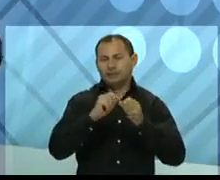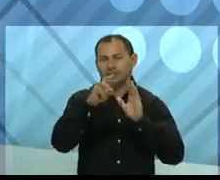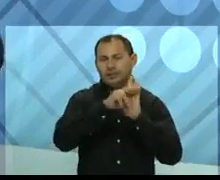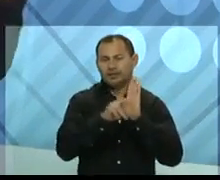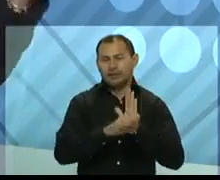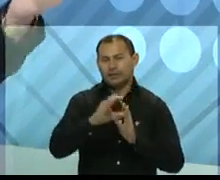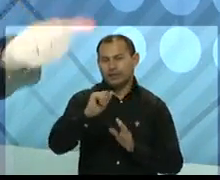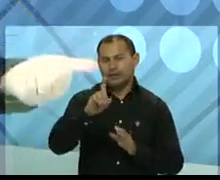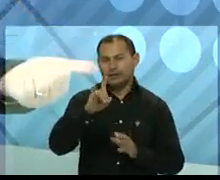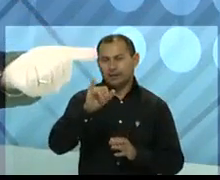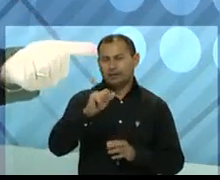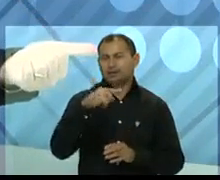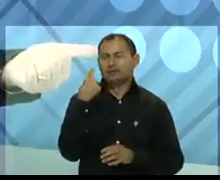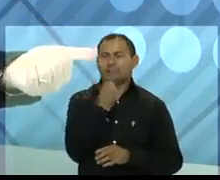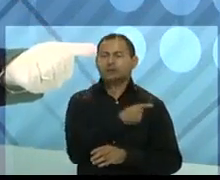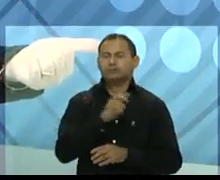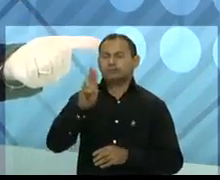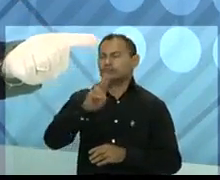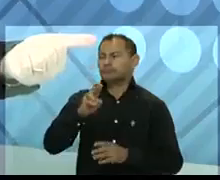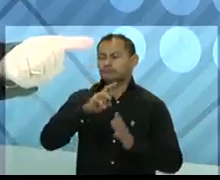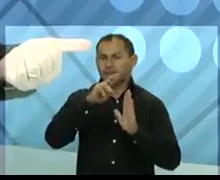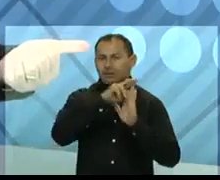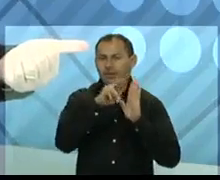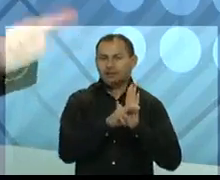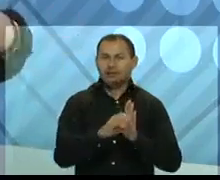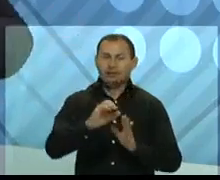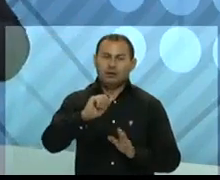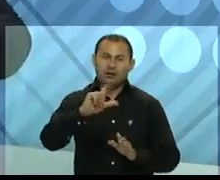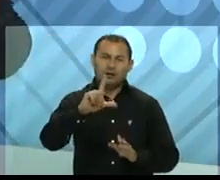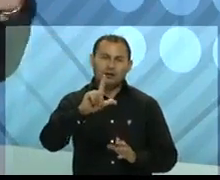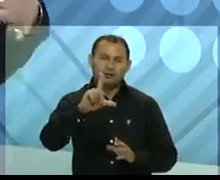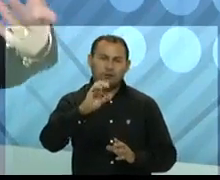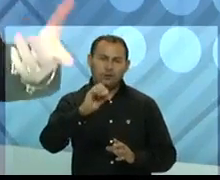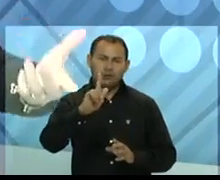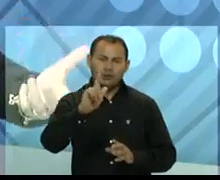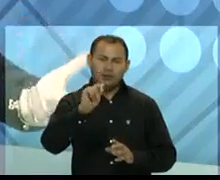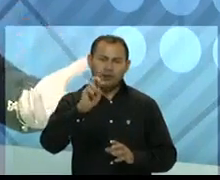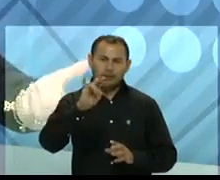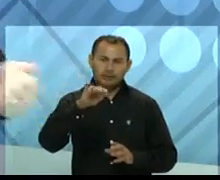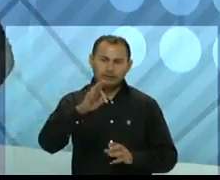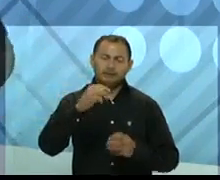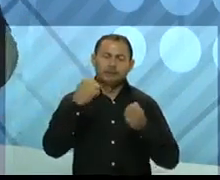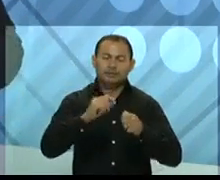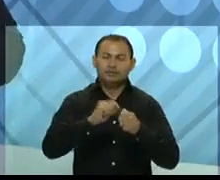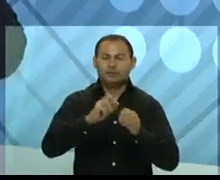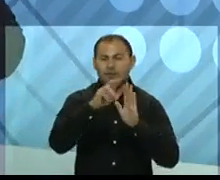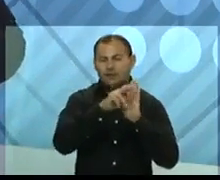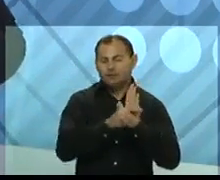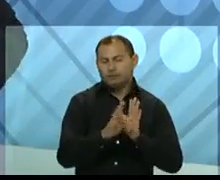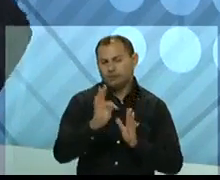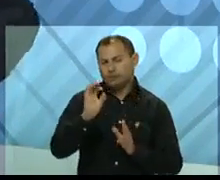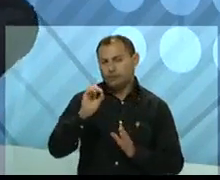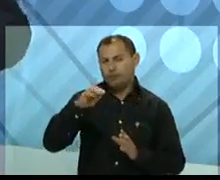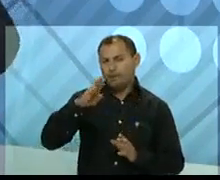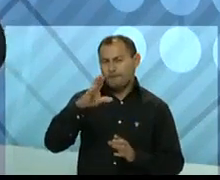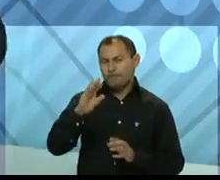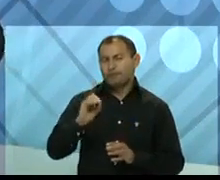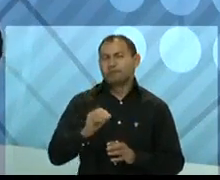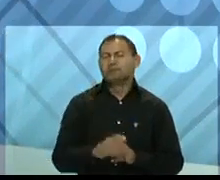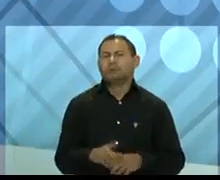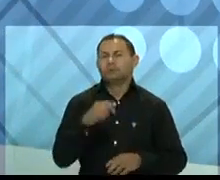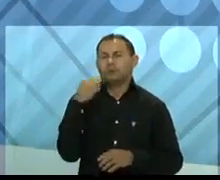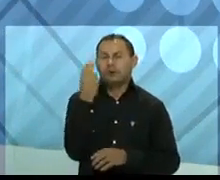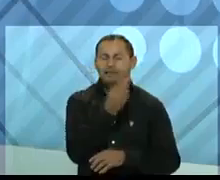cadeia, neste caso a gente tem que utilizar a regra do logaritmo. Pode ser que a gente precise utilizar a regra do tombo. Então, a